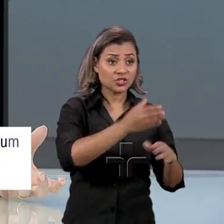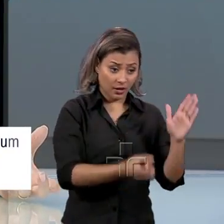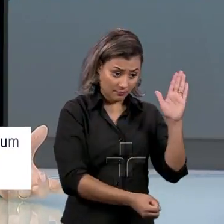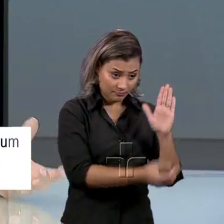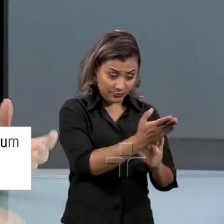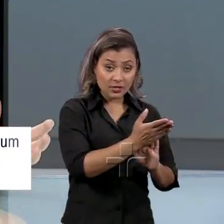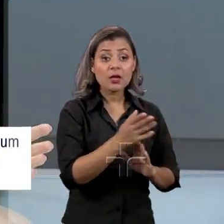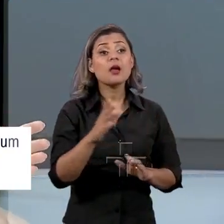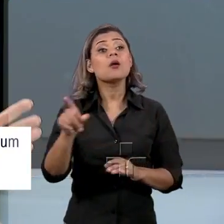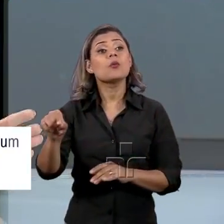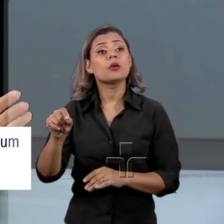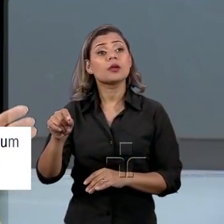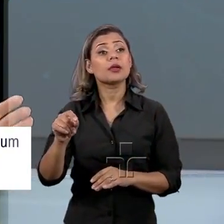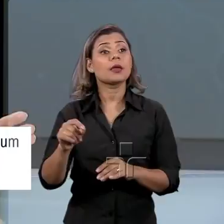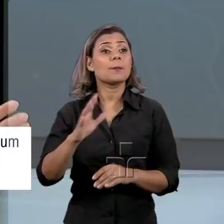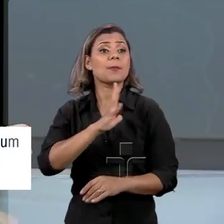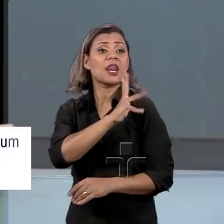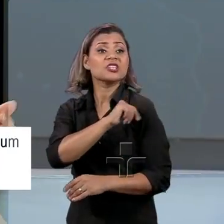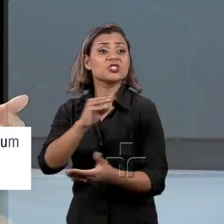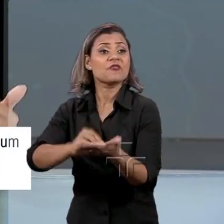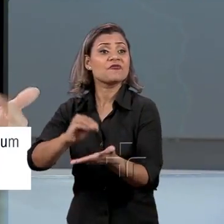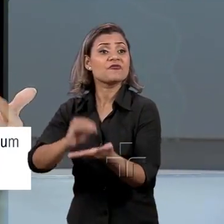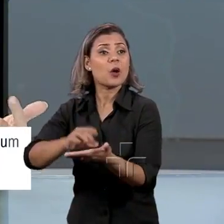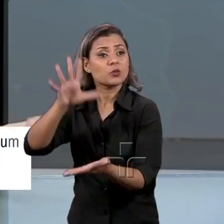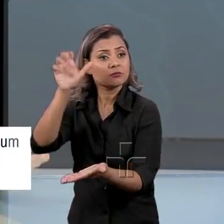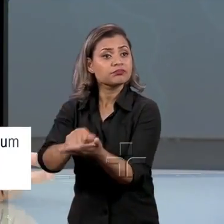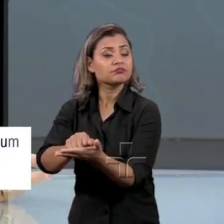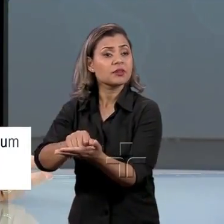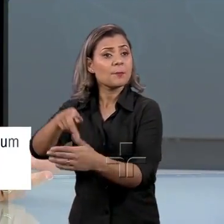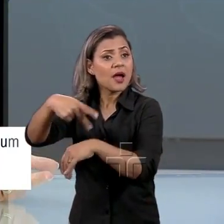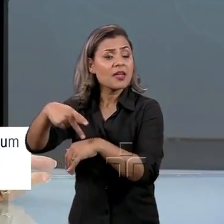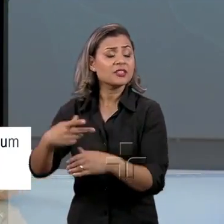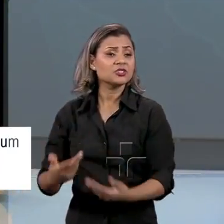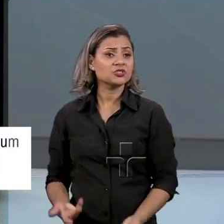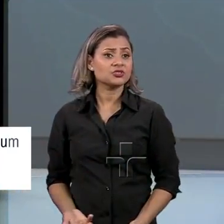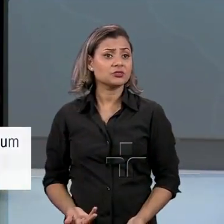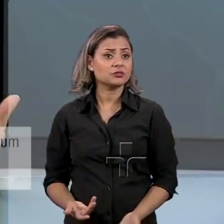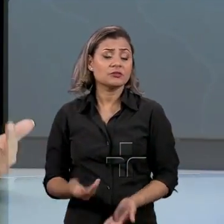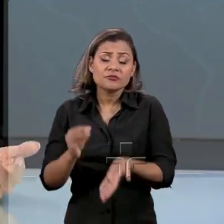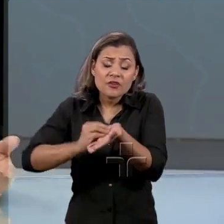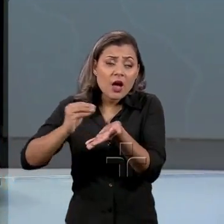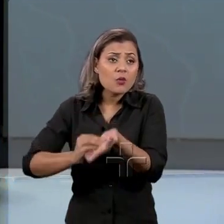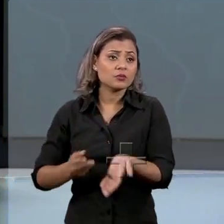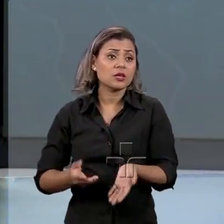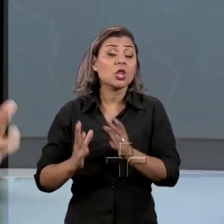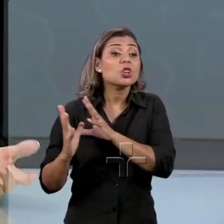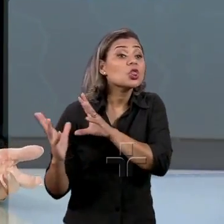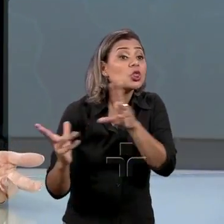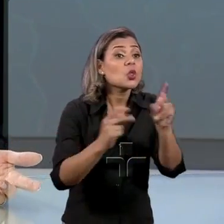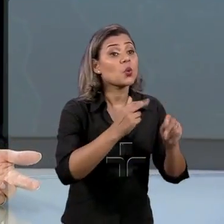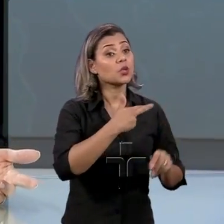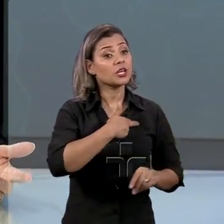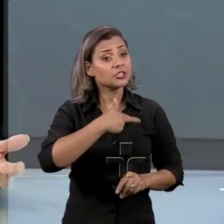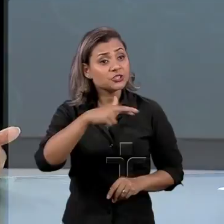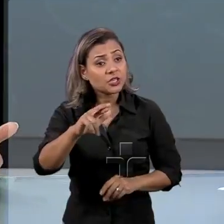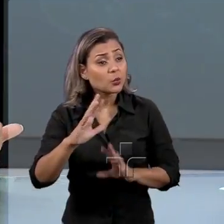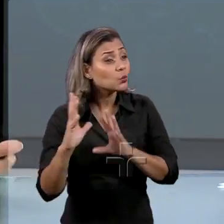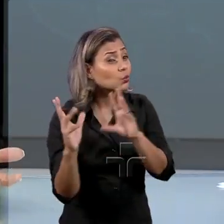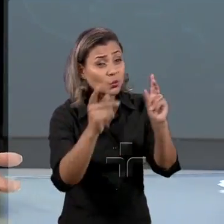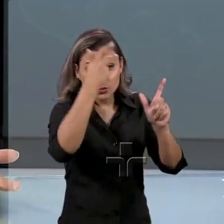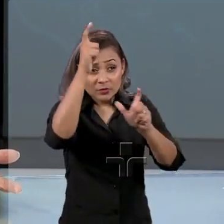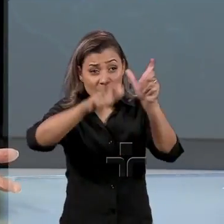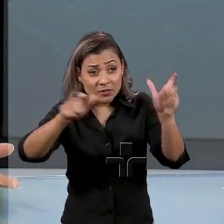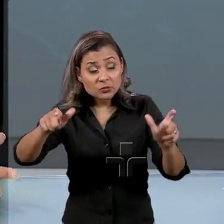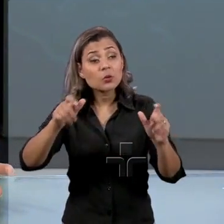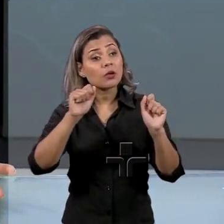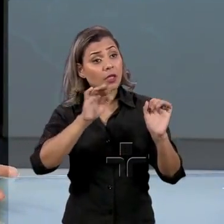a ser criado. Tem que haver, sim, o acesso de todos os religiosos, fiéis, que queiram visitar Jerusalém, a